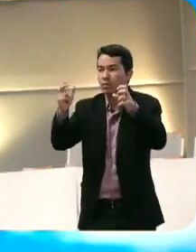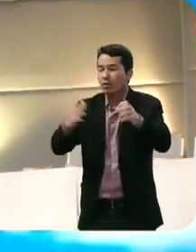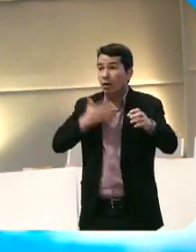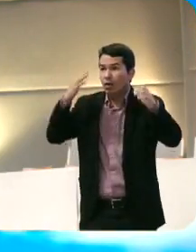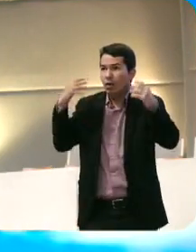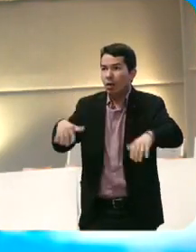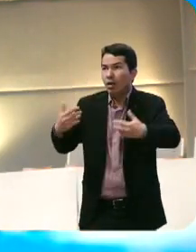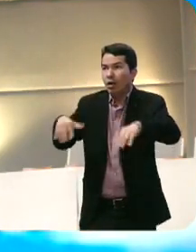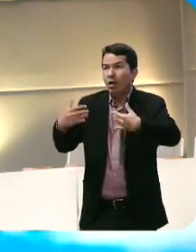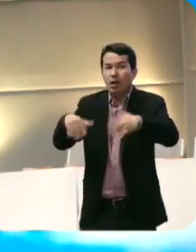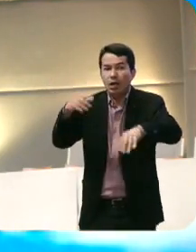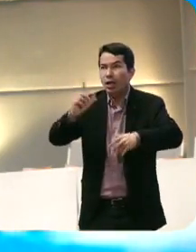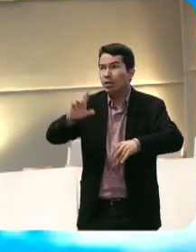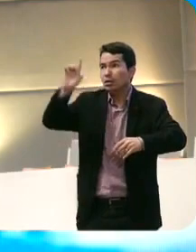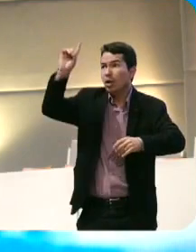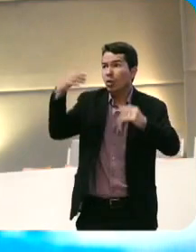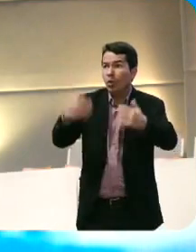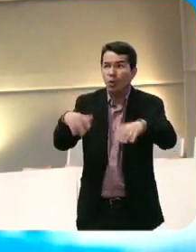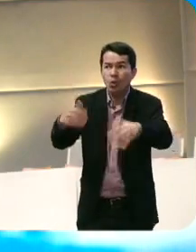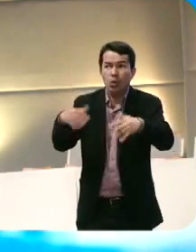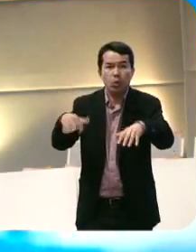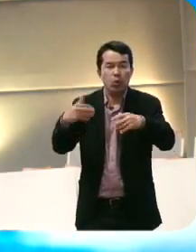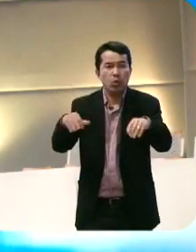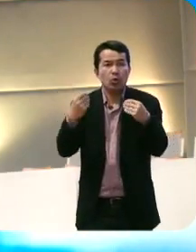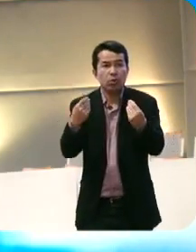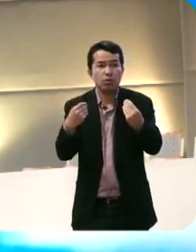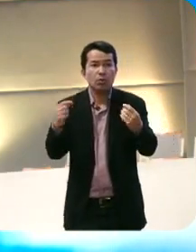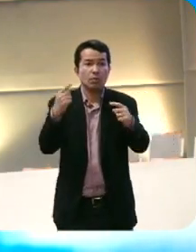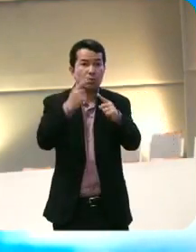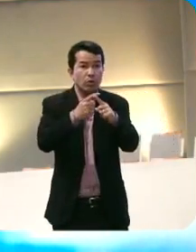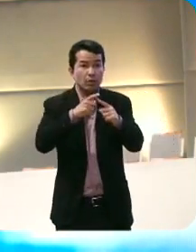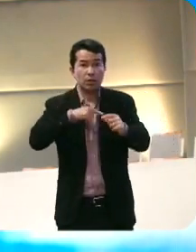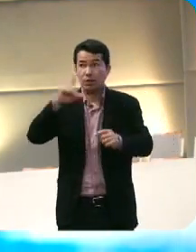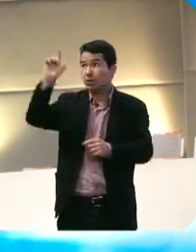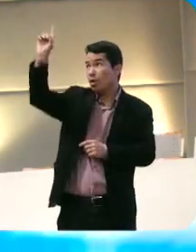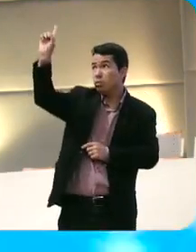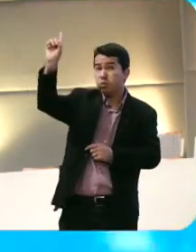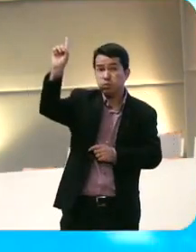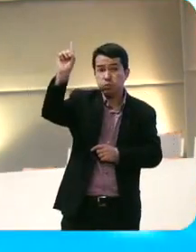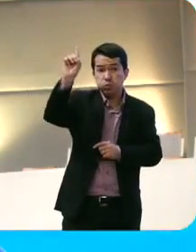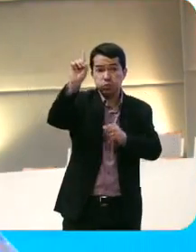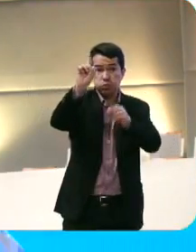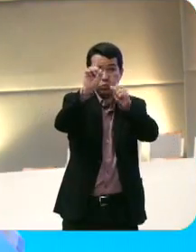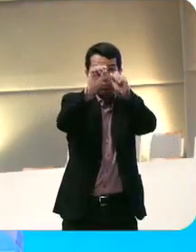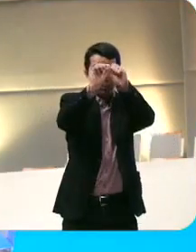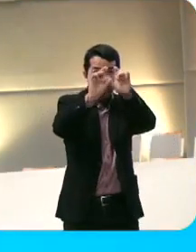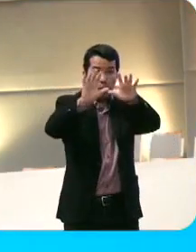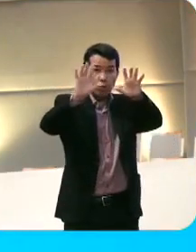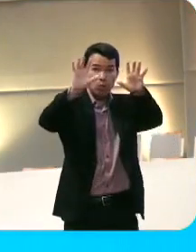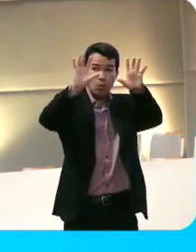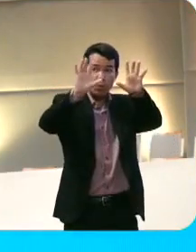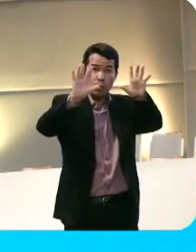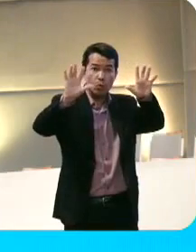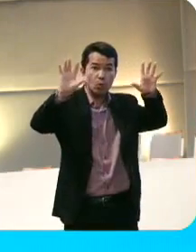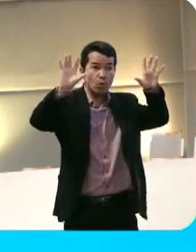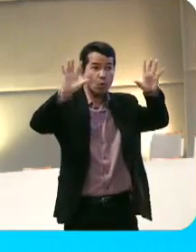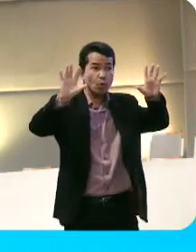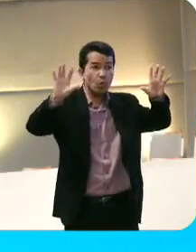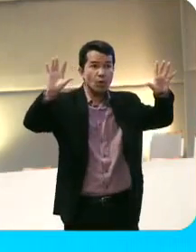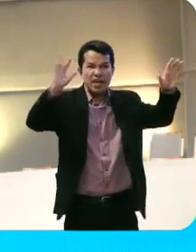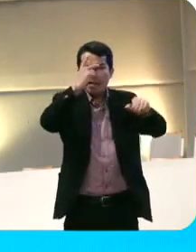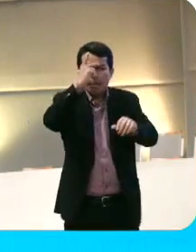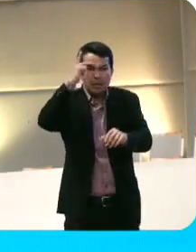naquela nuvem, como aquela nuvem, sobre aquela tenda. E todos naquela hora, quando sentiam a presença de Deus, diz o